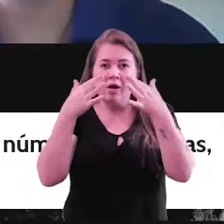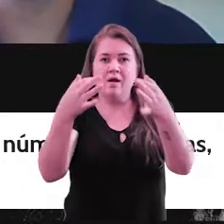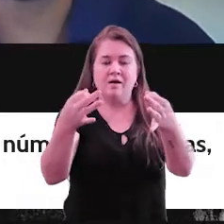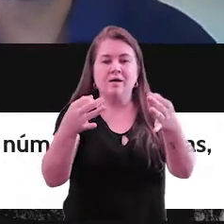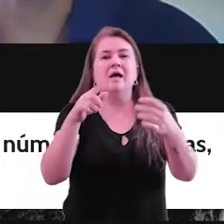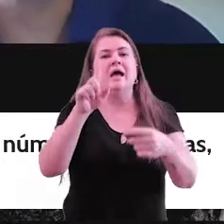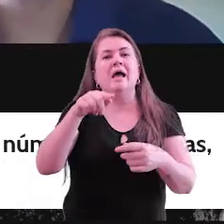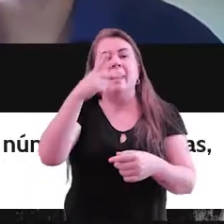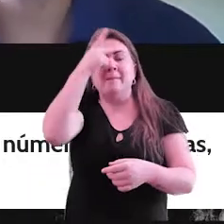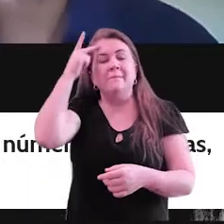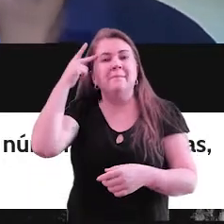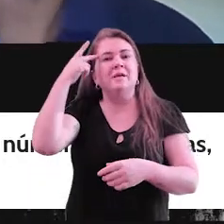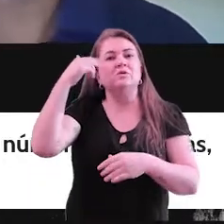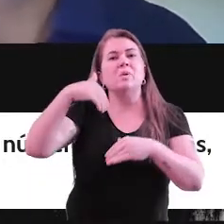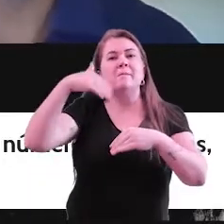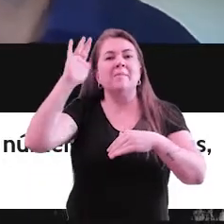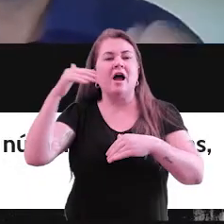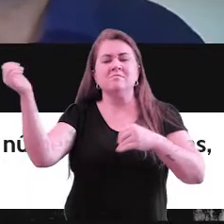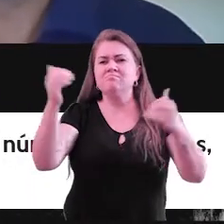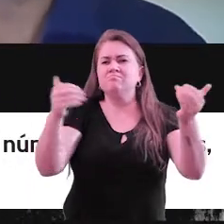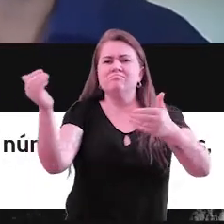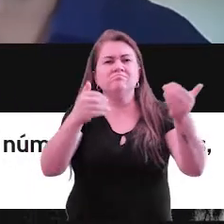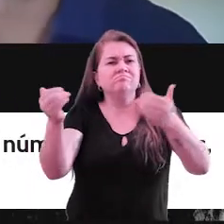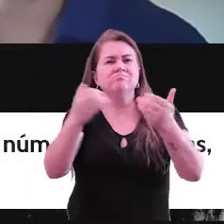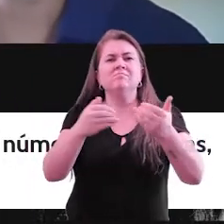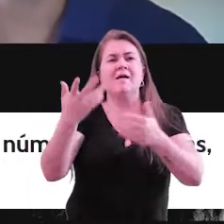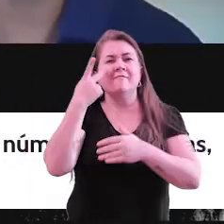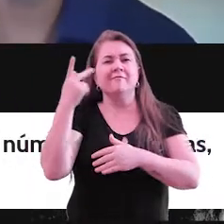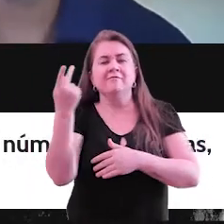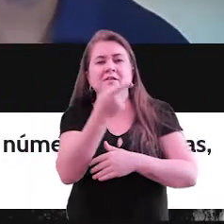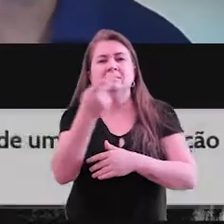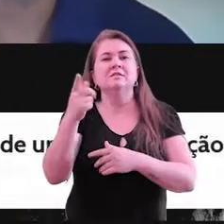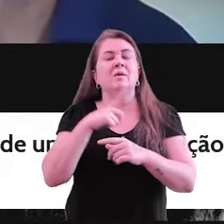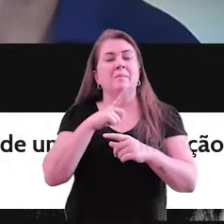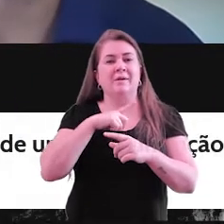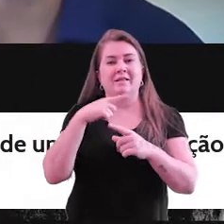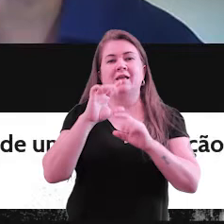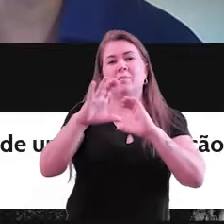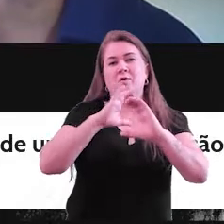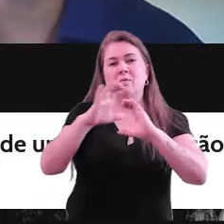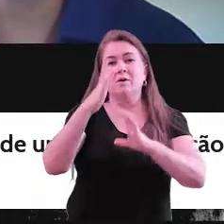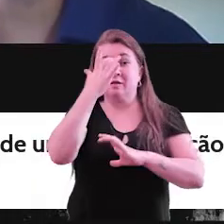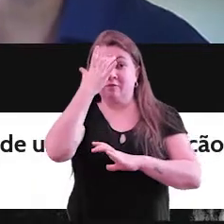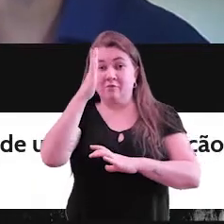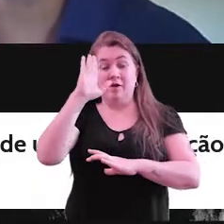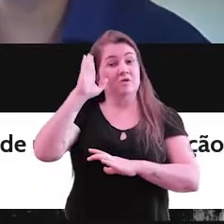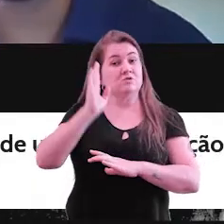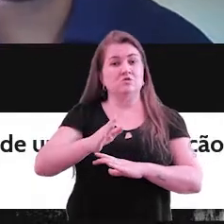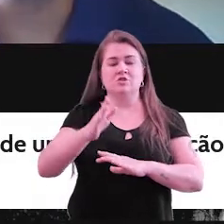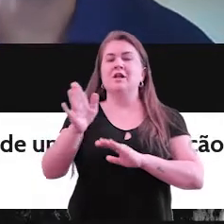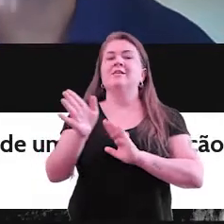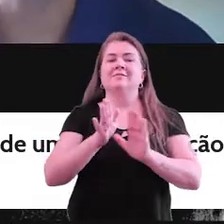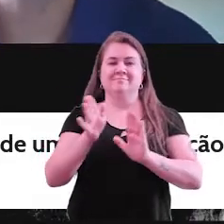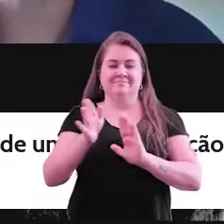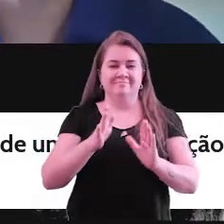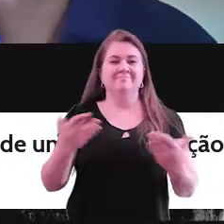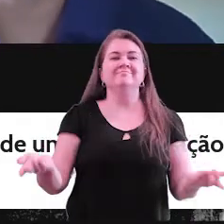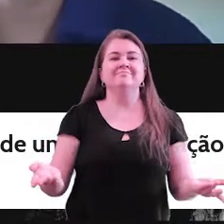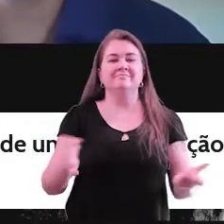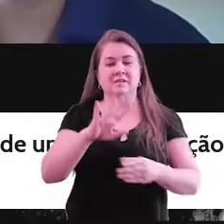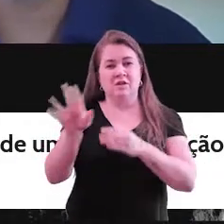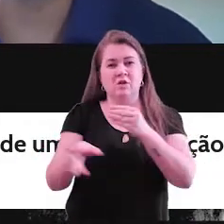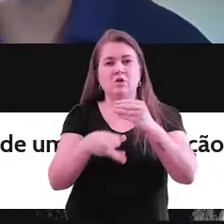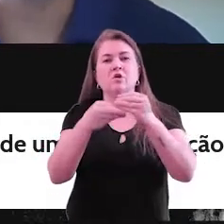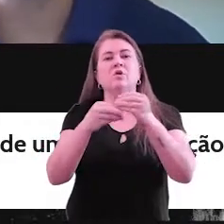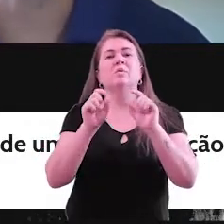e acessível. Também ele complementa que equipes treinadas também são providências importantes para